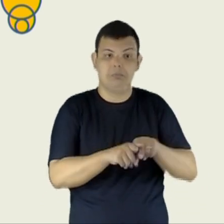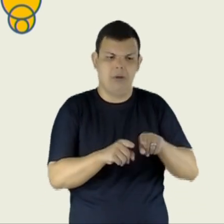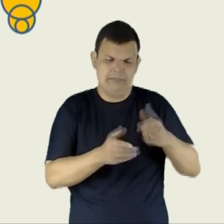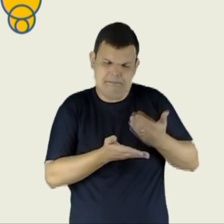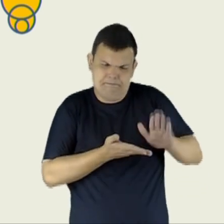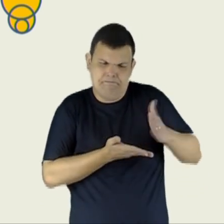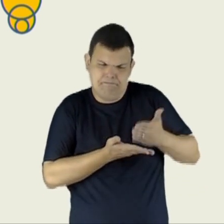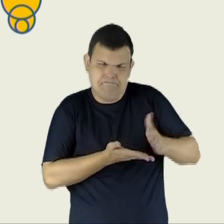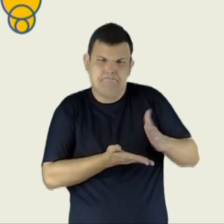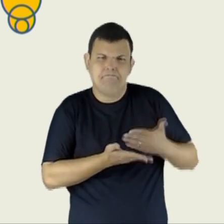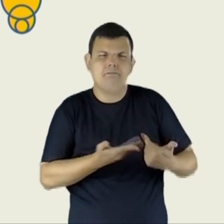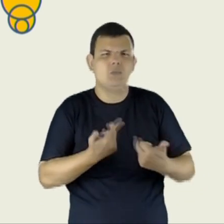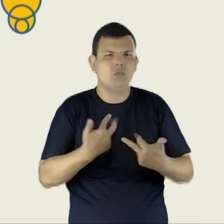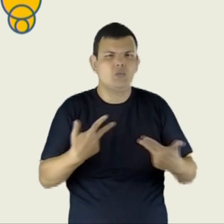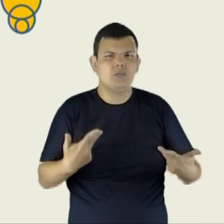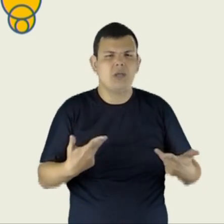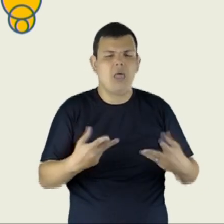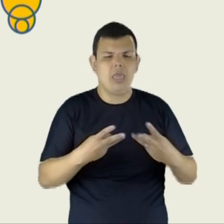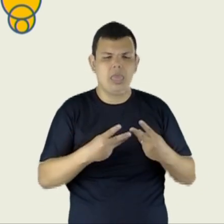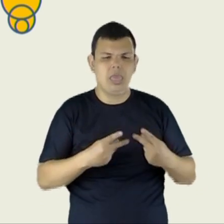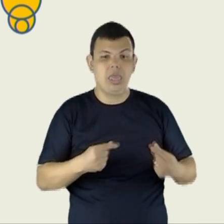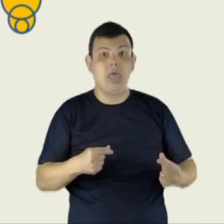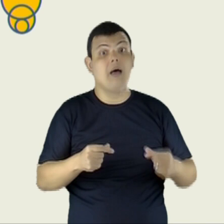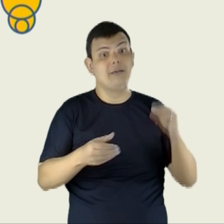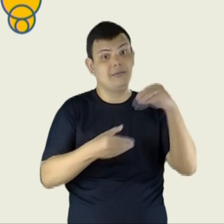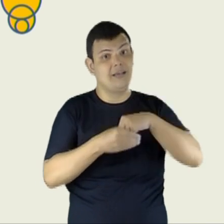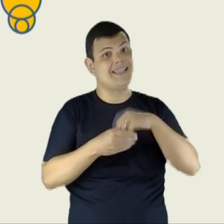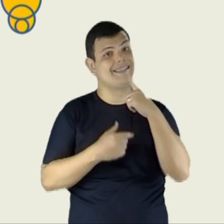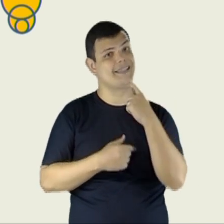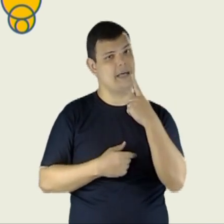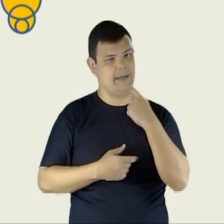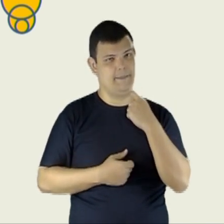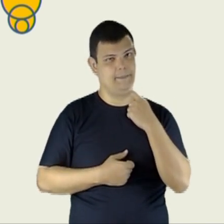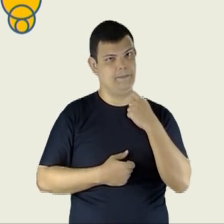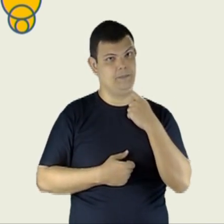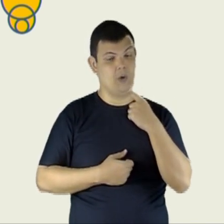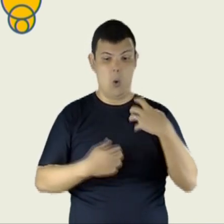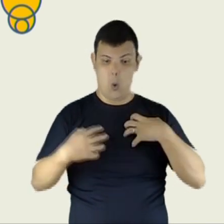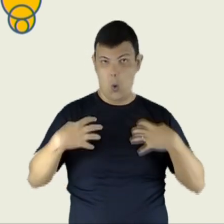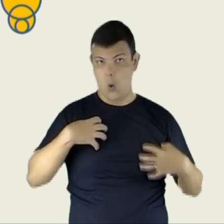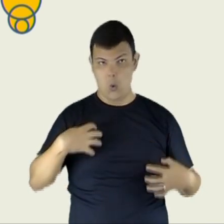de substâncias dissolvidas no sangue. Esses órgãos